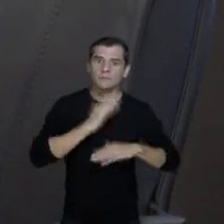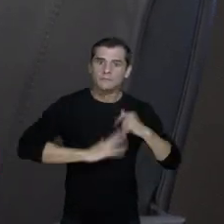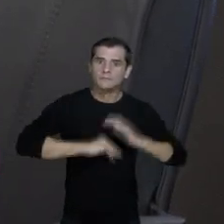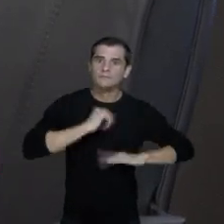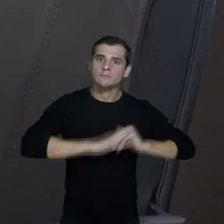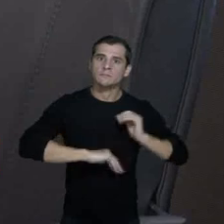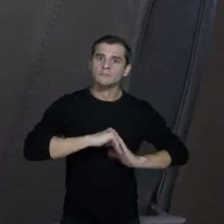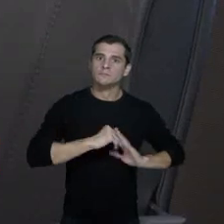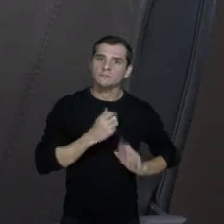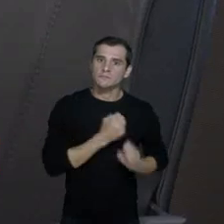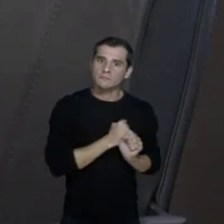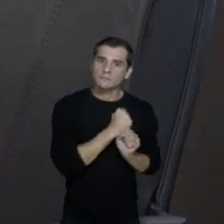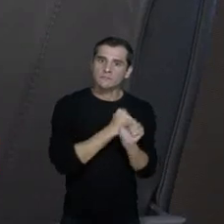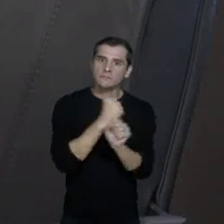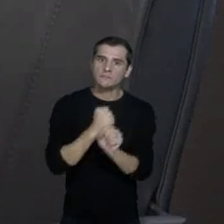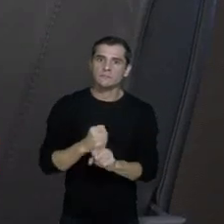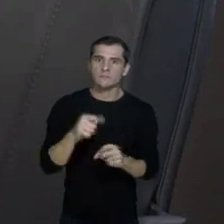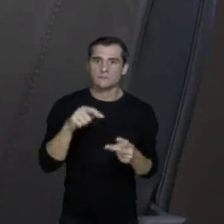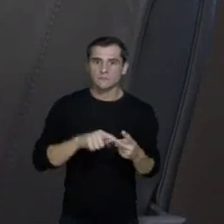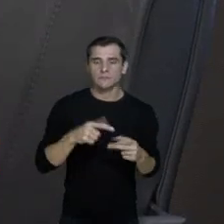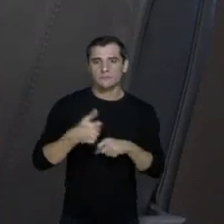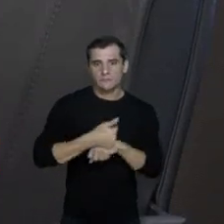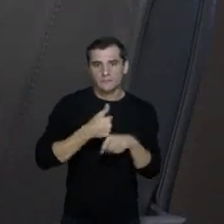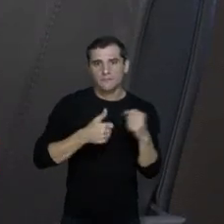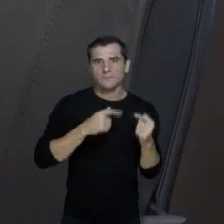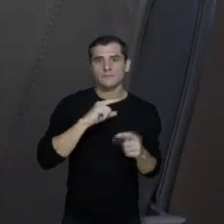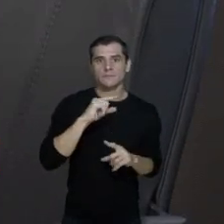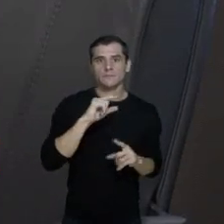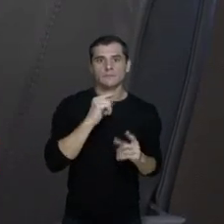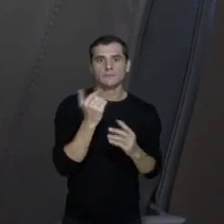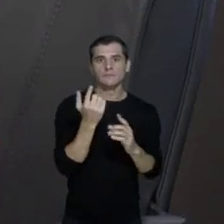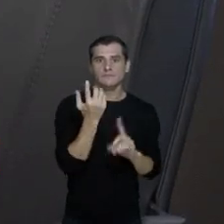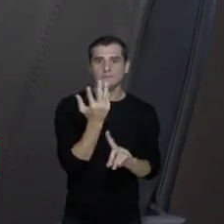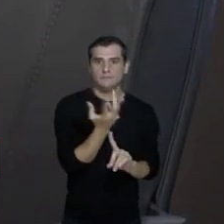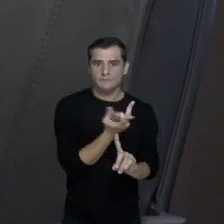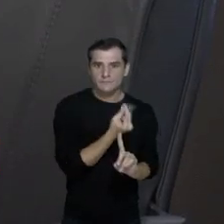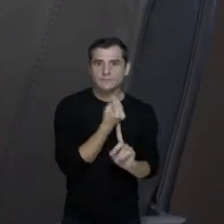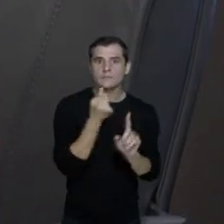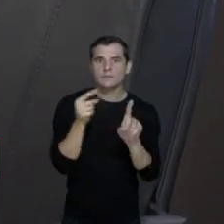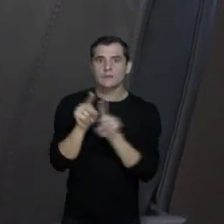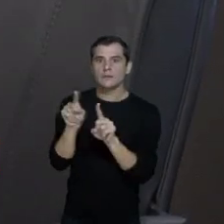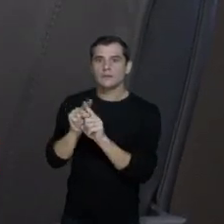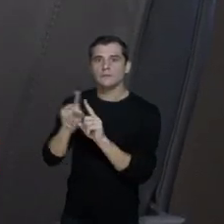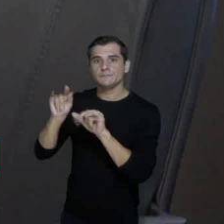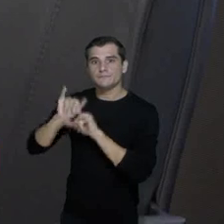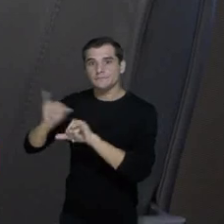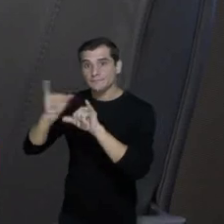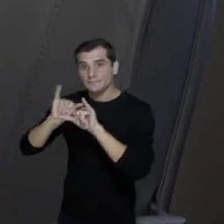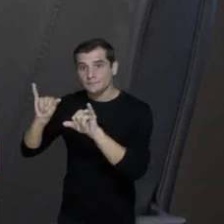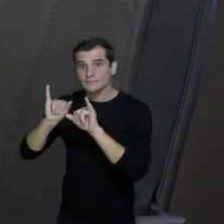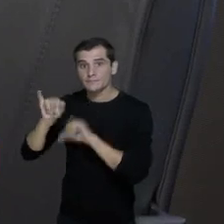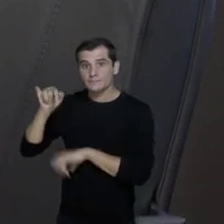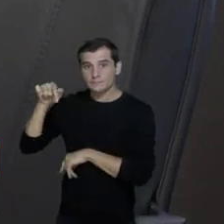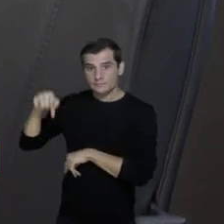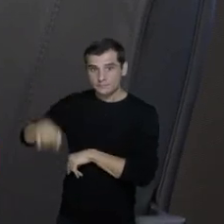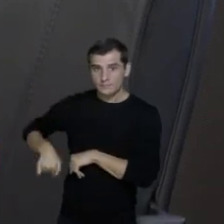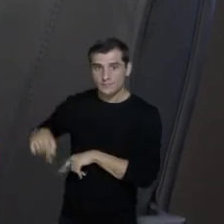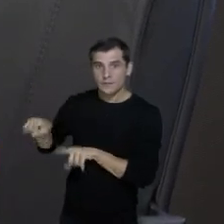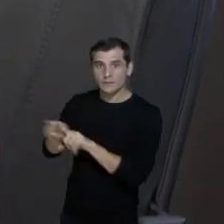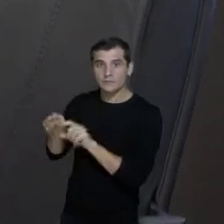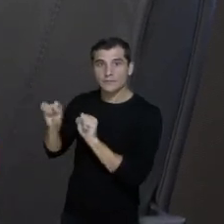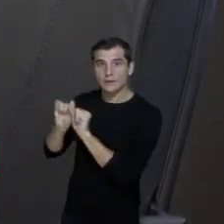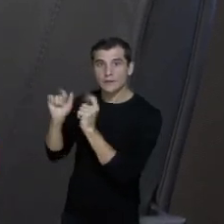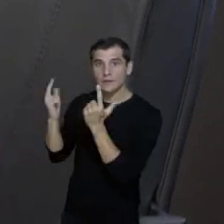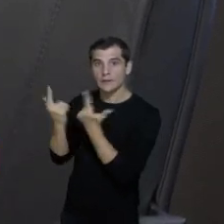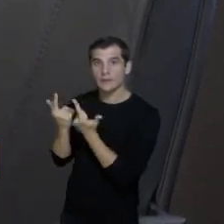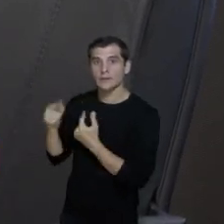artista como publicitário minha vida pessoal aqui esse ano nessa casa eu recebi o Título de Cidadão